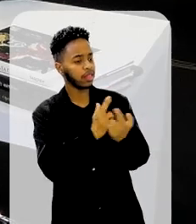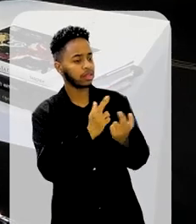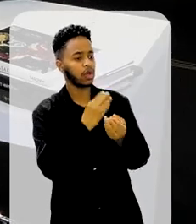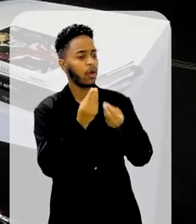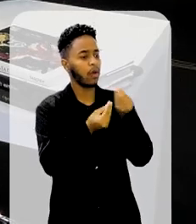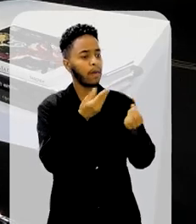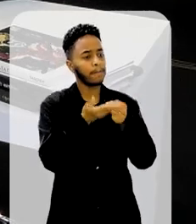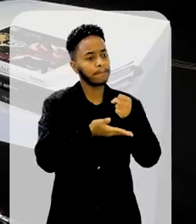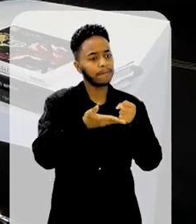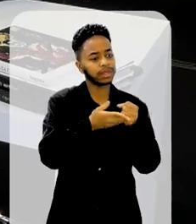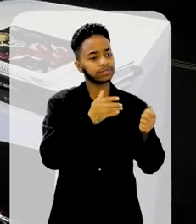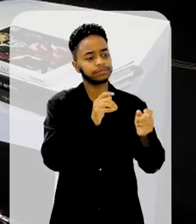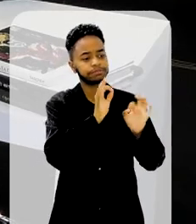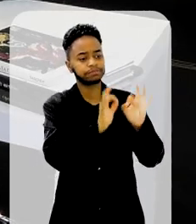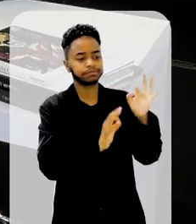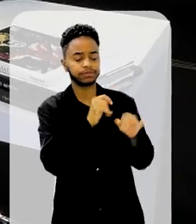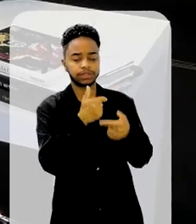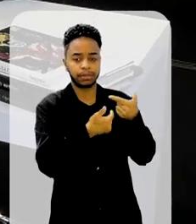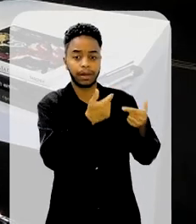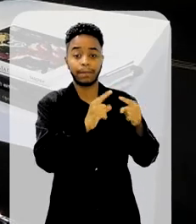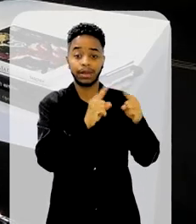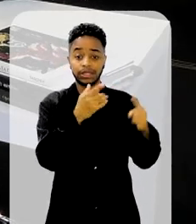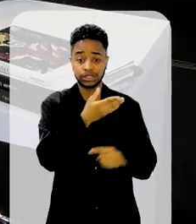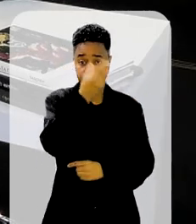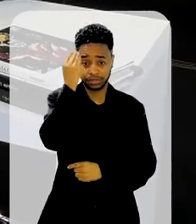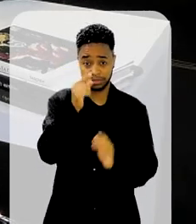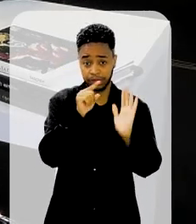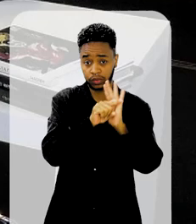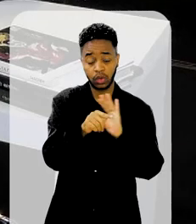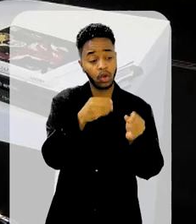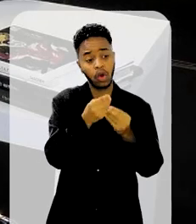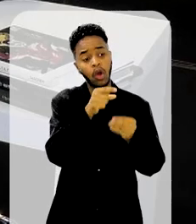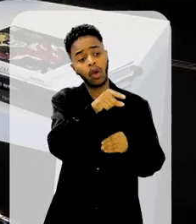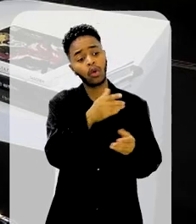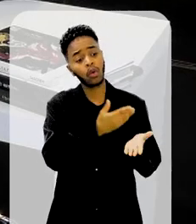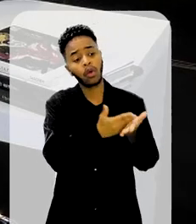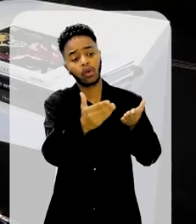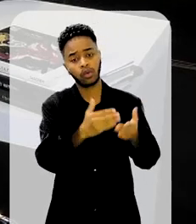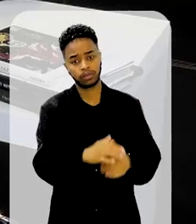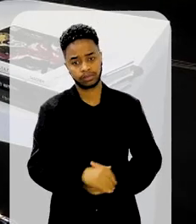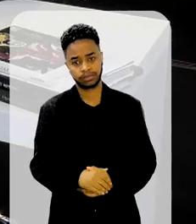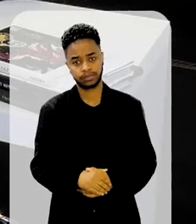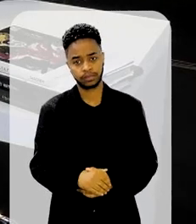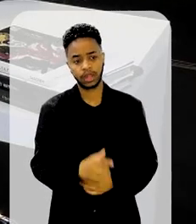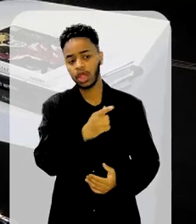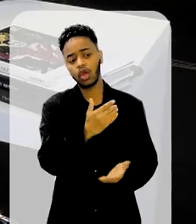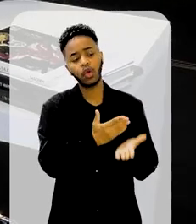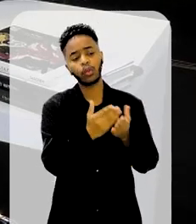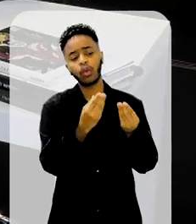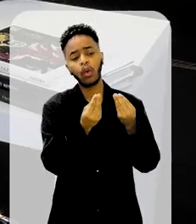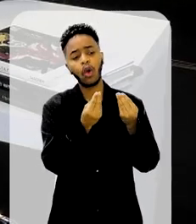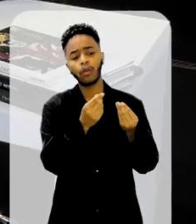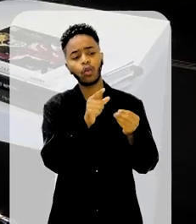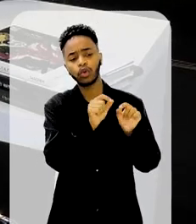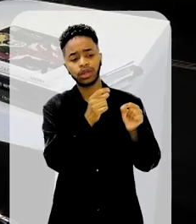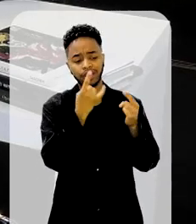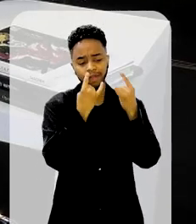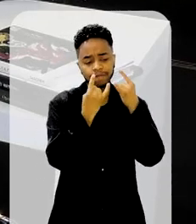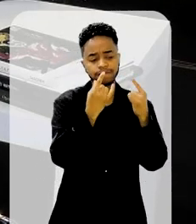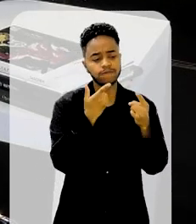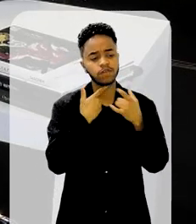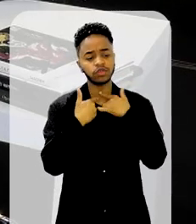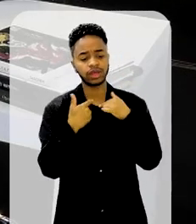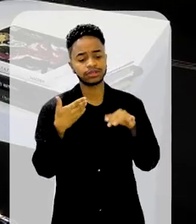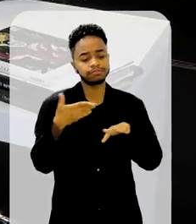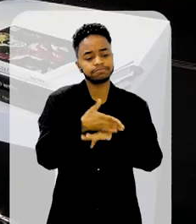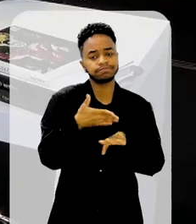dessa preparação da base dos trabalhos mas a gente esqueceu de perguntar como que você começou como o que te atraiu a